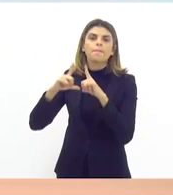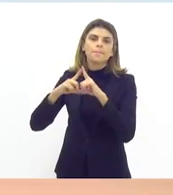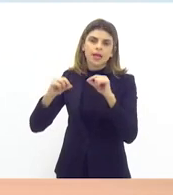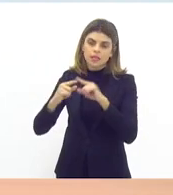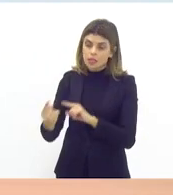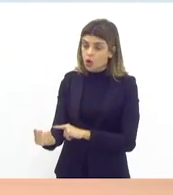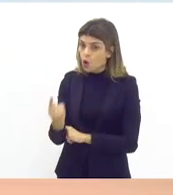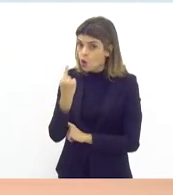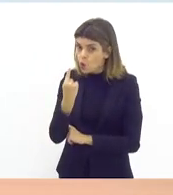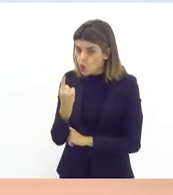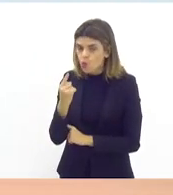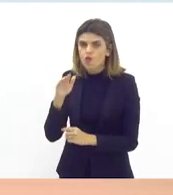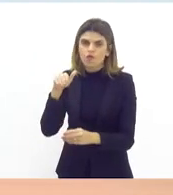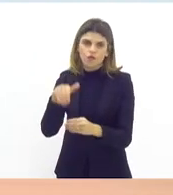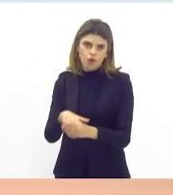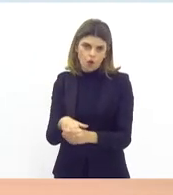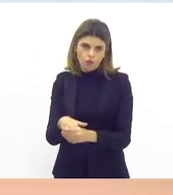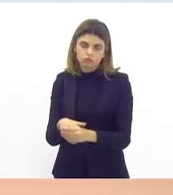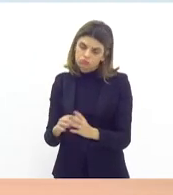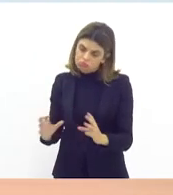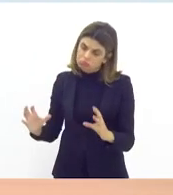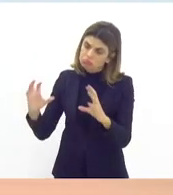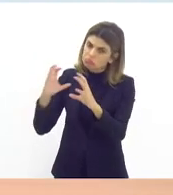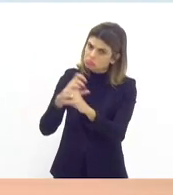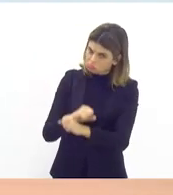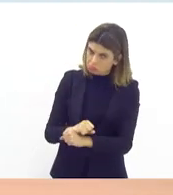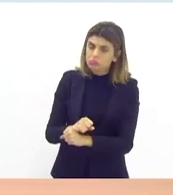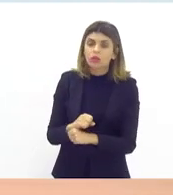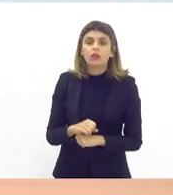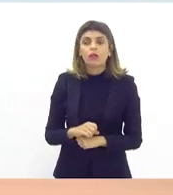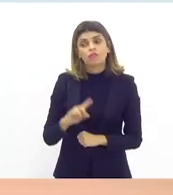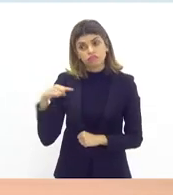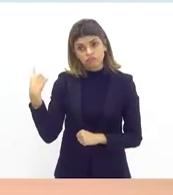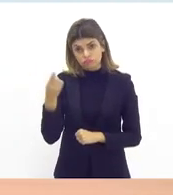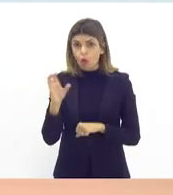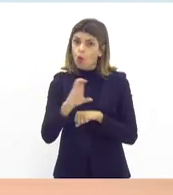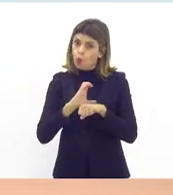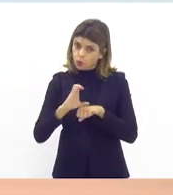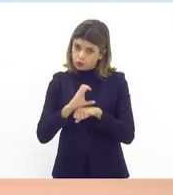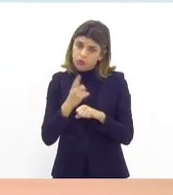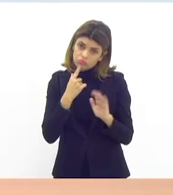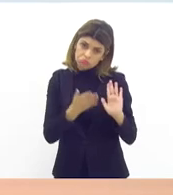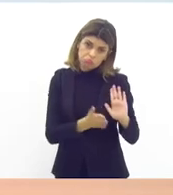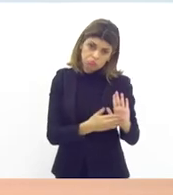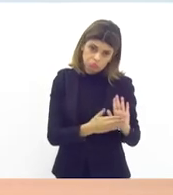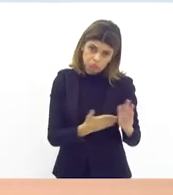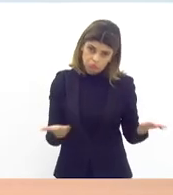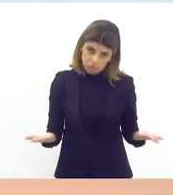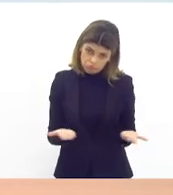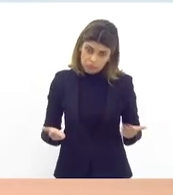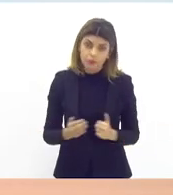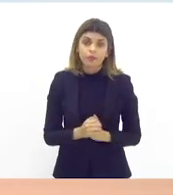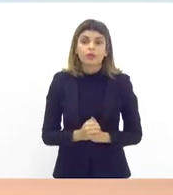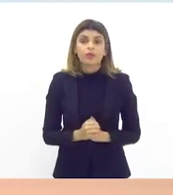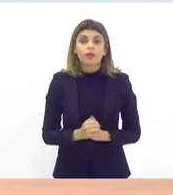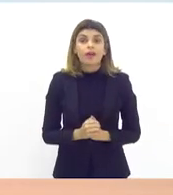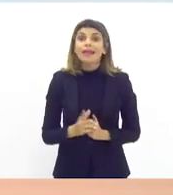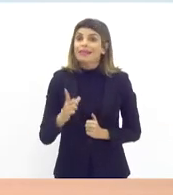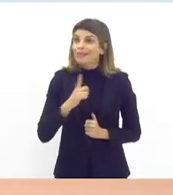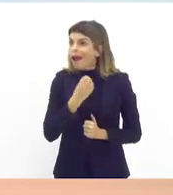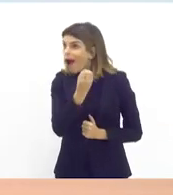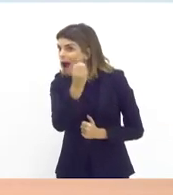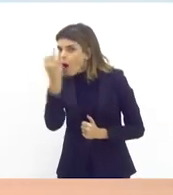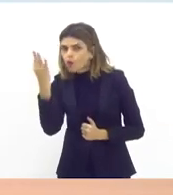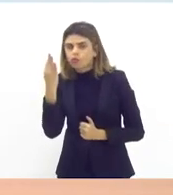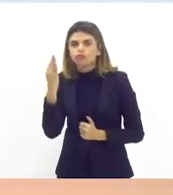votos, 26 dos estados, 26 dos municípios e um do Distrito Federal. Isso é o que o Concefaz propôs. Agora, tem estados que